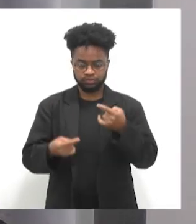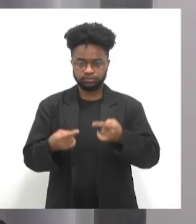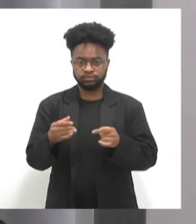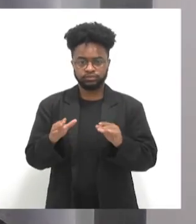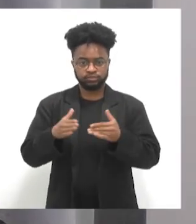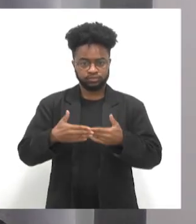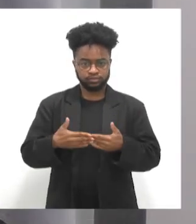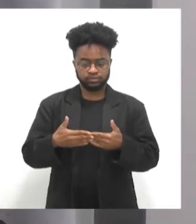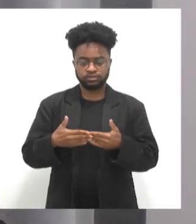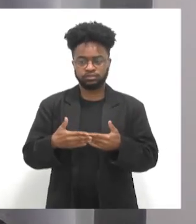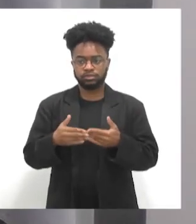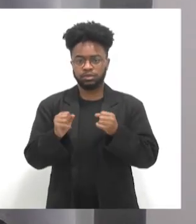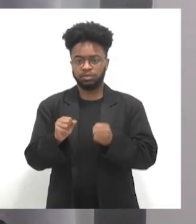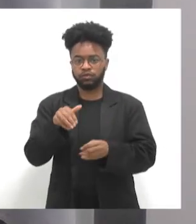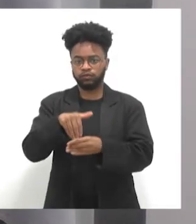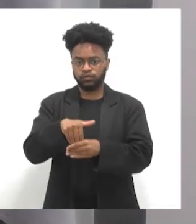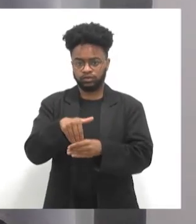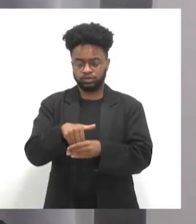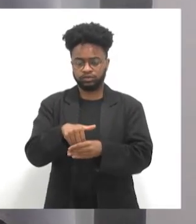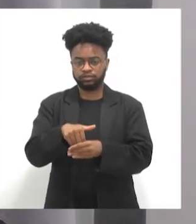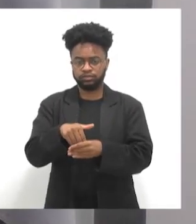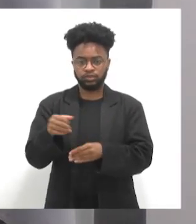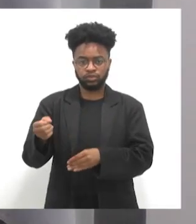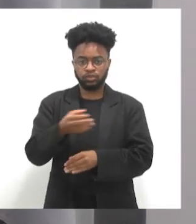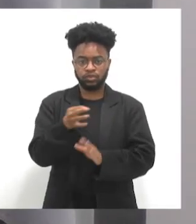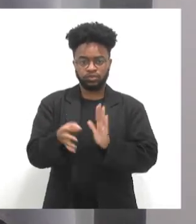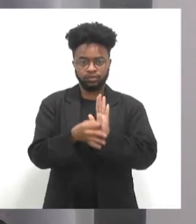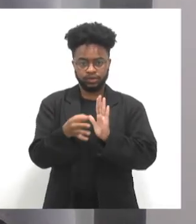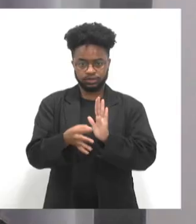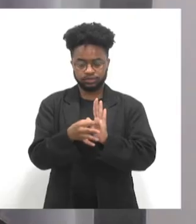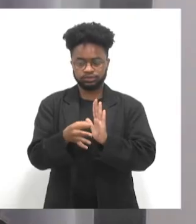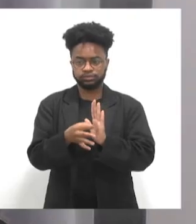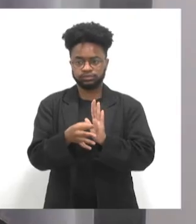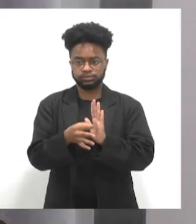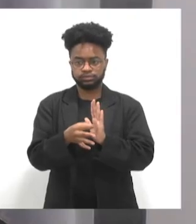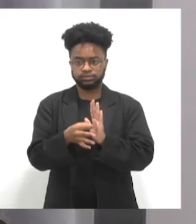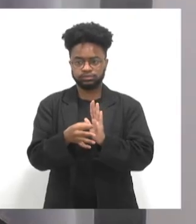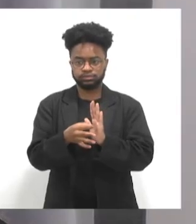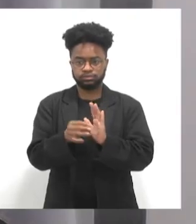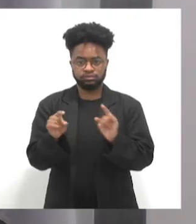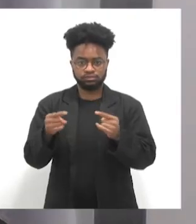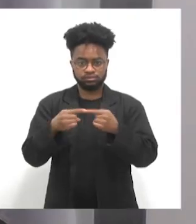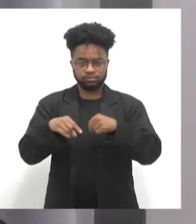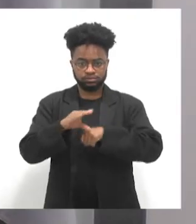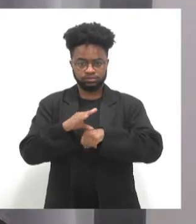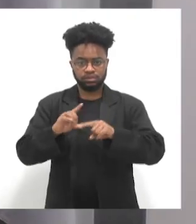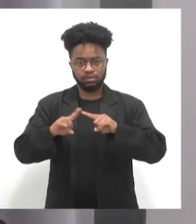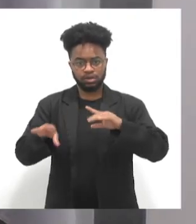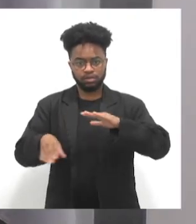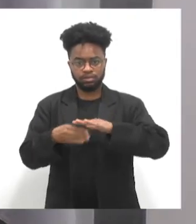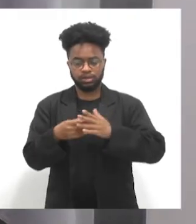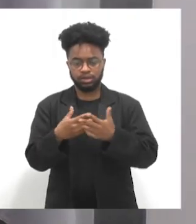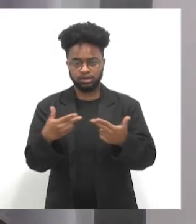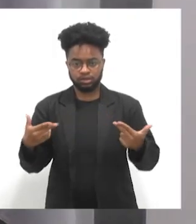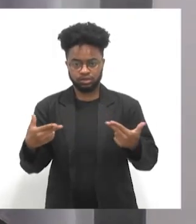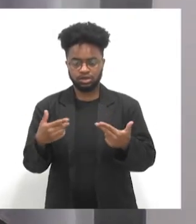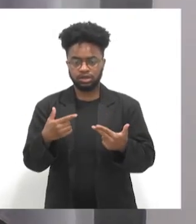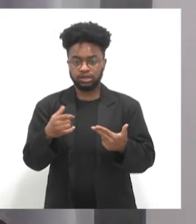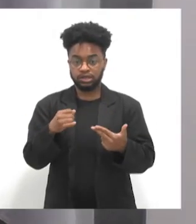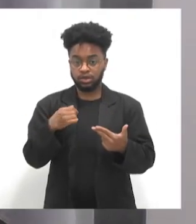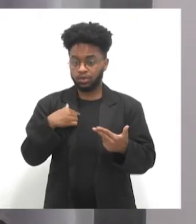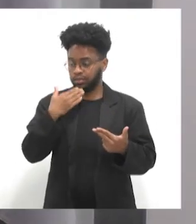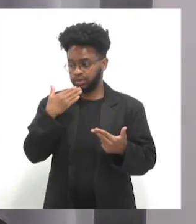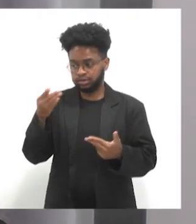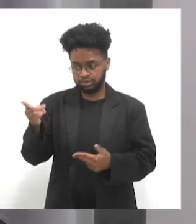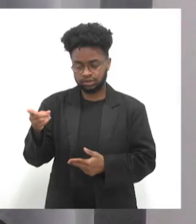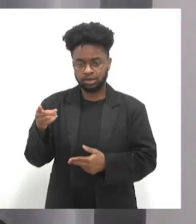encerrada a discussão, em votação, o novo parecer pela constitucionalidade com emendas, e aí pedir a Vossa Excelência depois